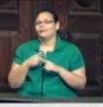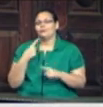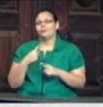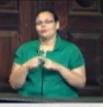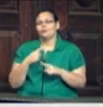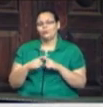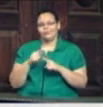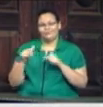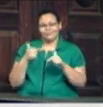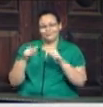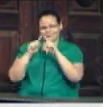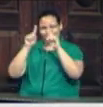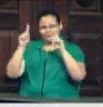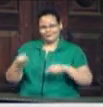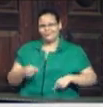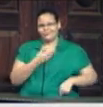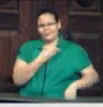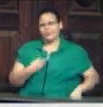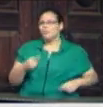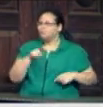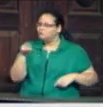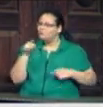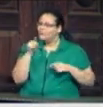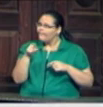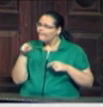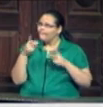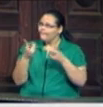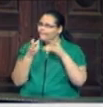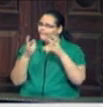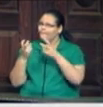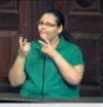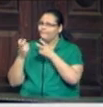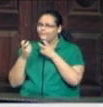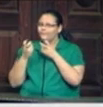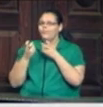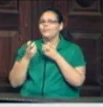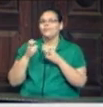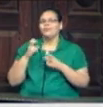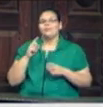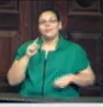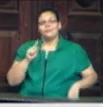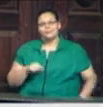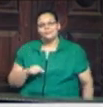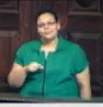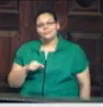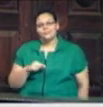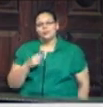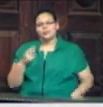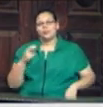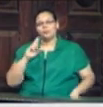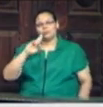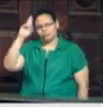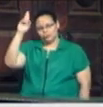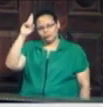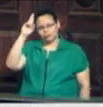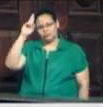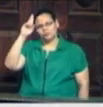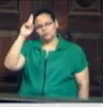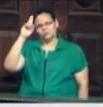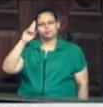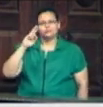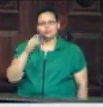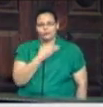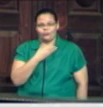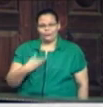Porque o servidor público já percebeu que o modelo de Estado mínimo, transferir responsabilidades públicas para